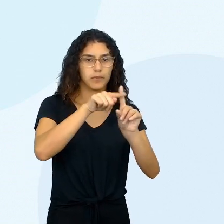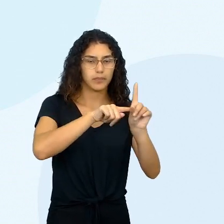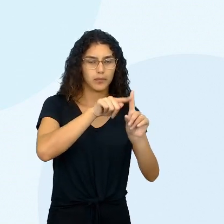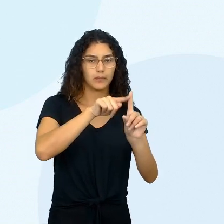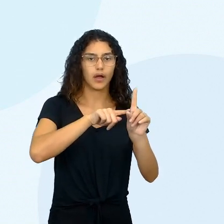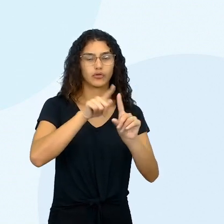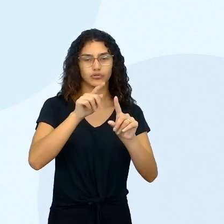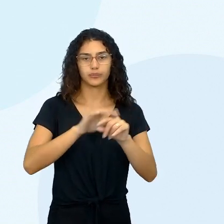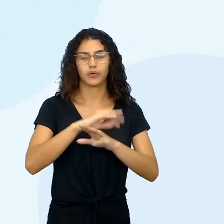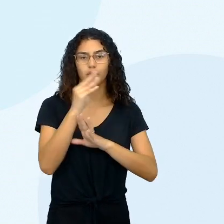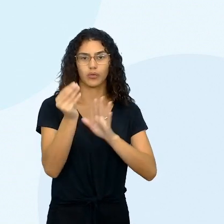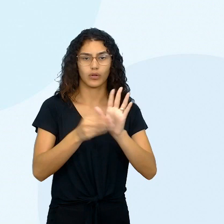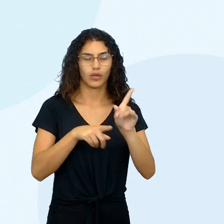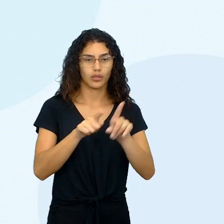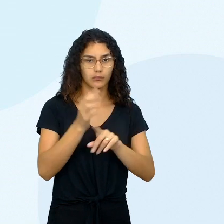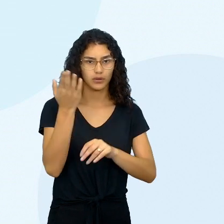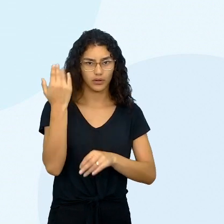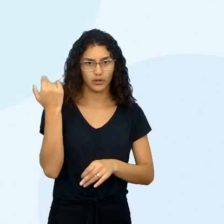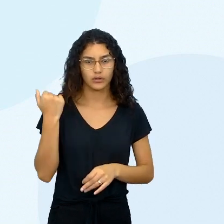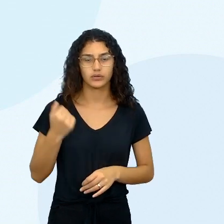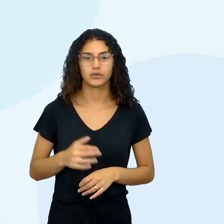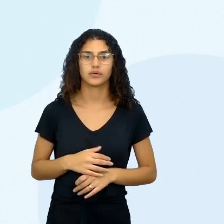ponto que eu coloquei antes, né?